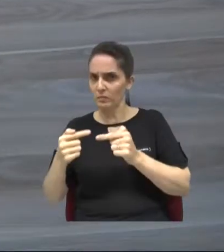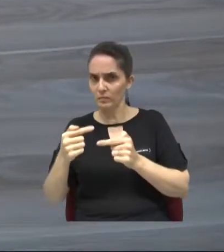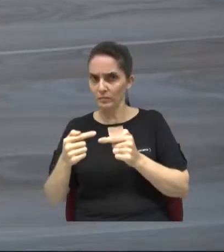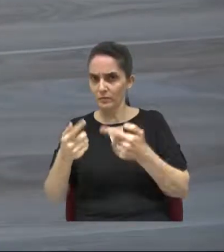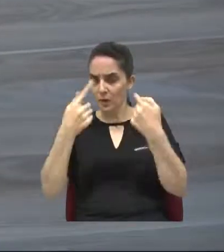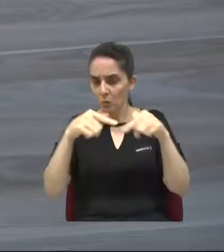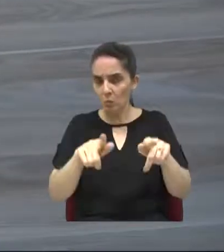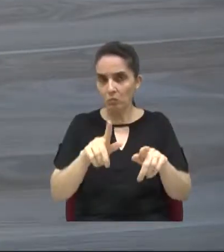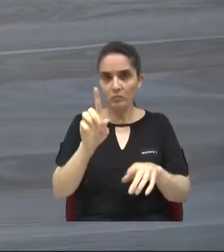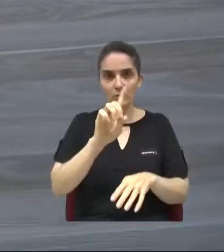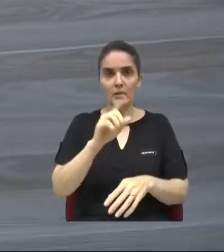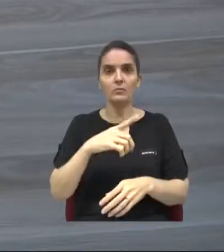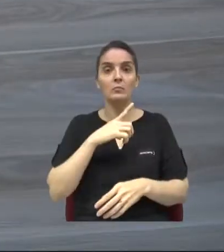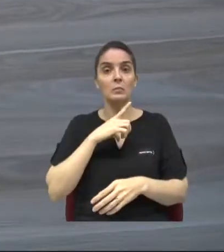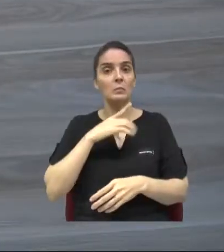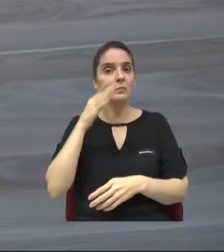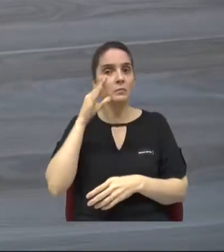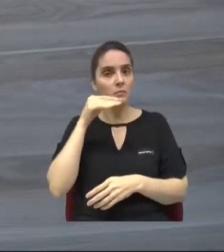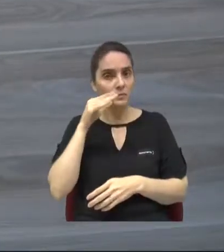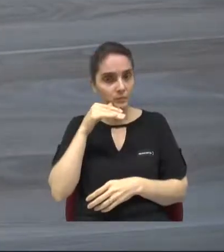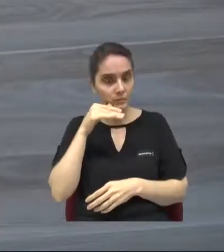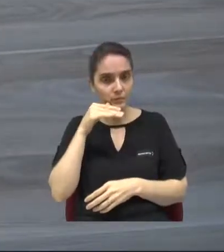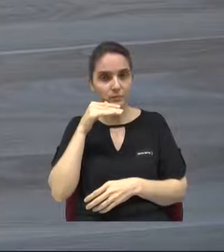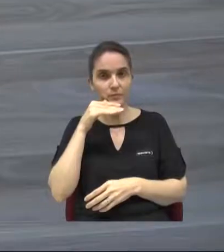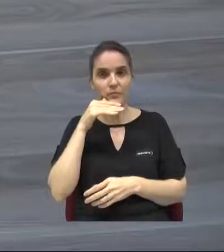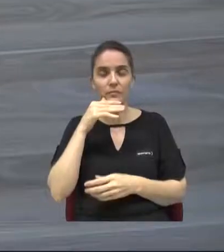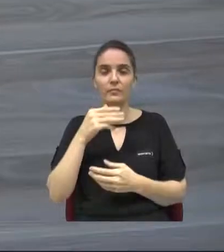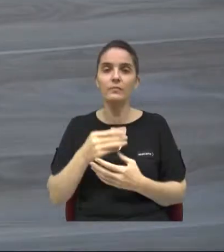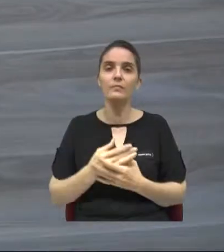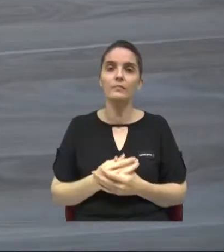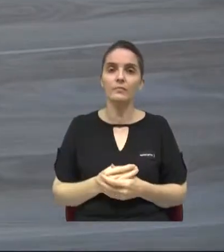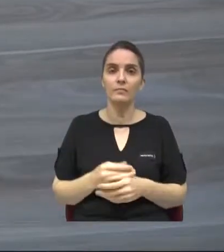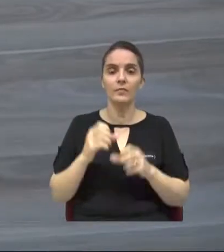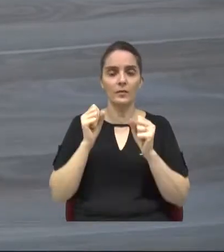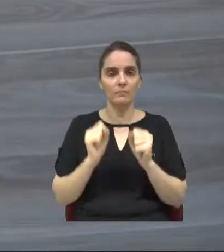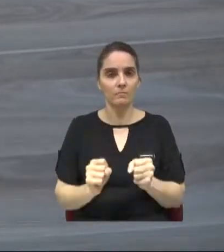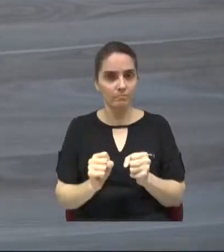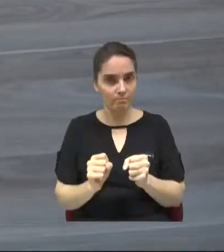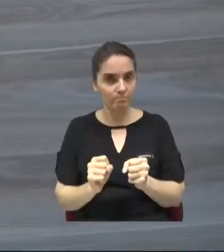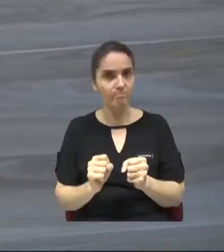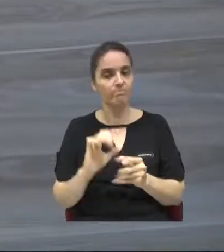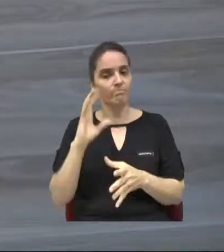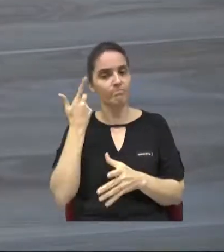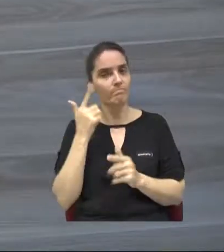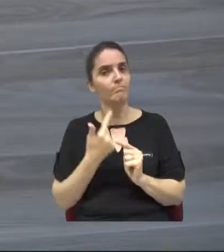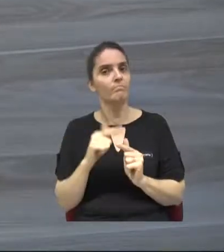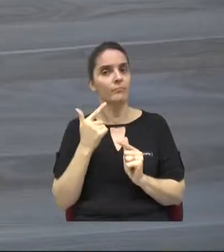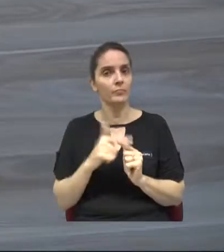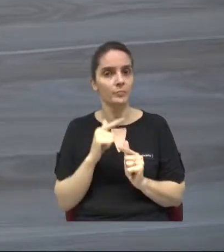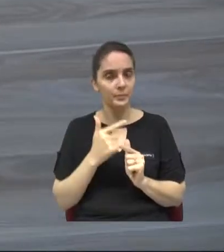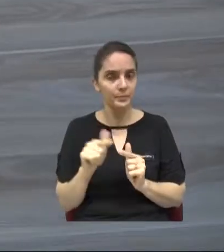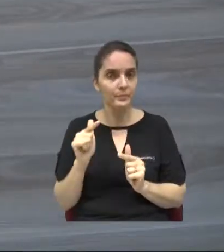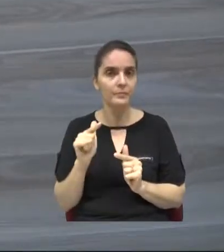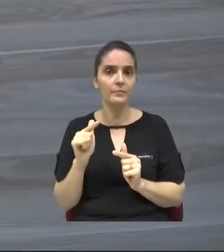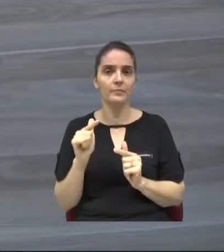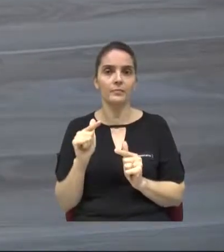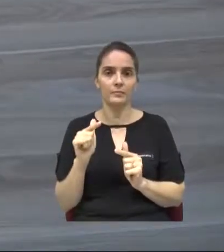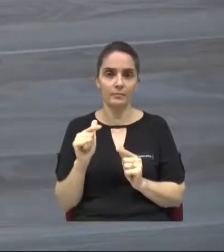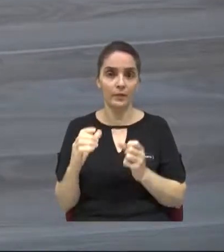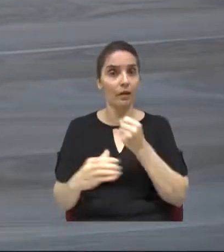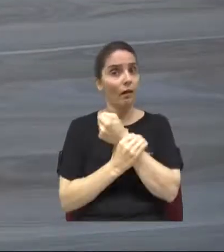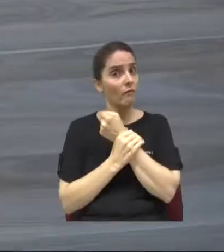Há funcionários desta casa que poderão ser atingidos. E de maneira